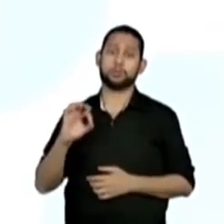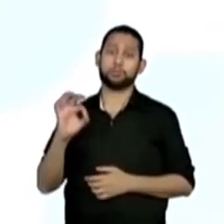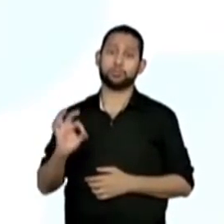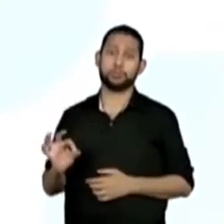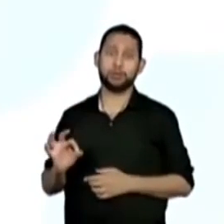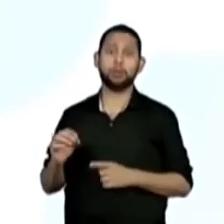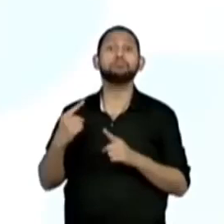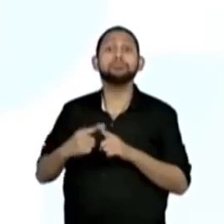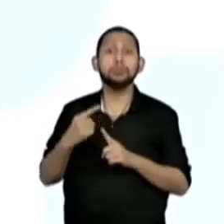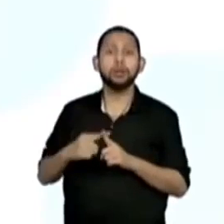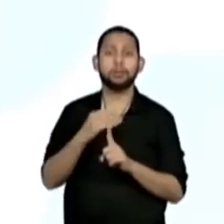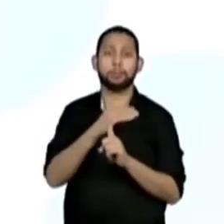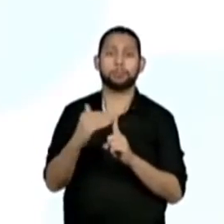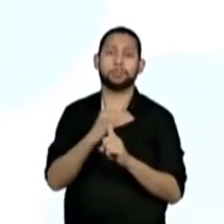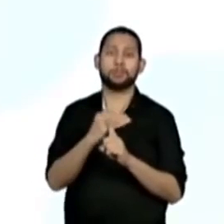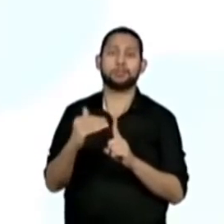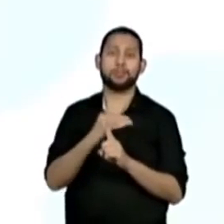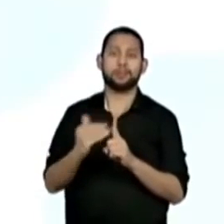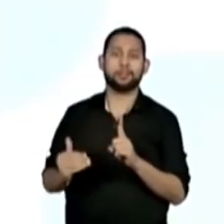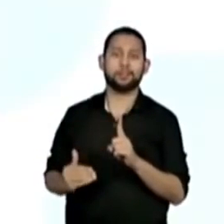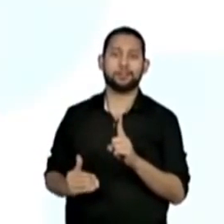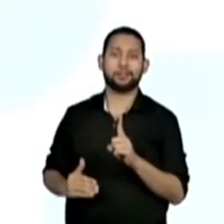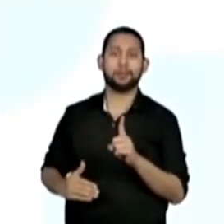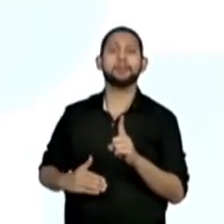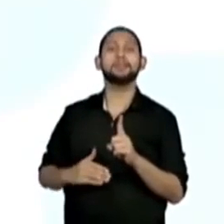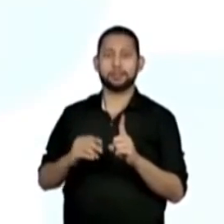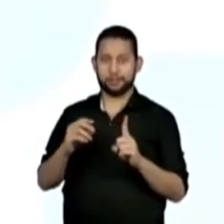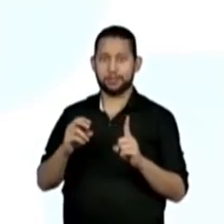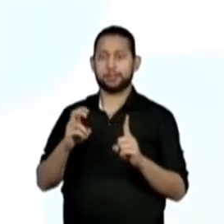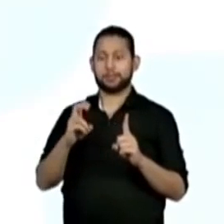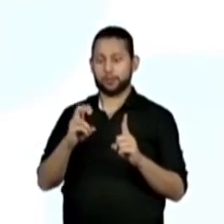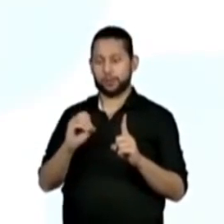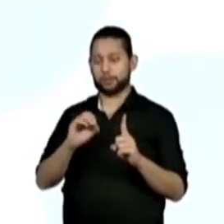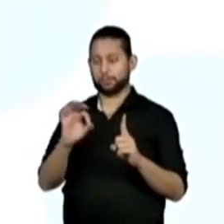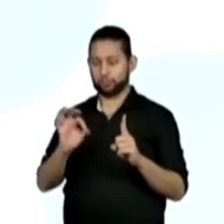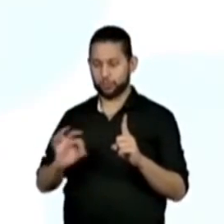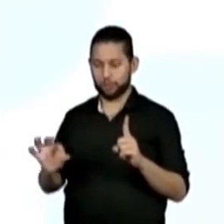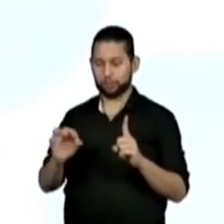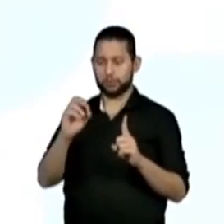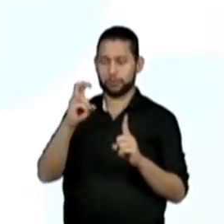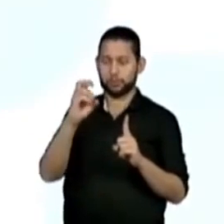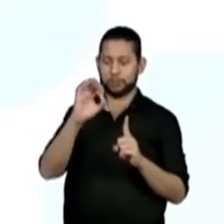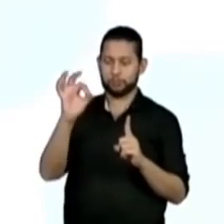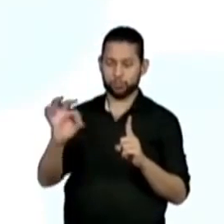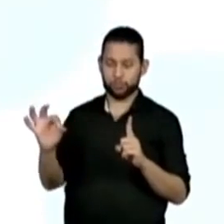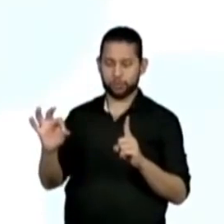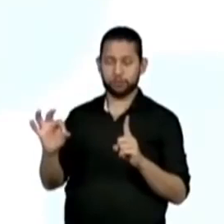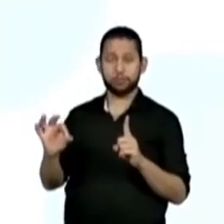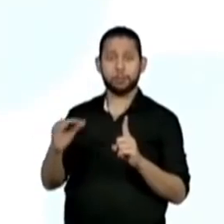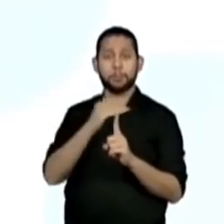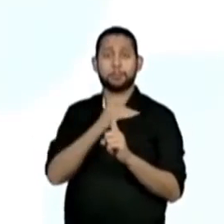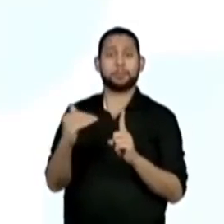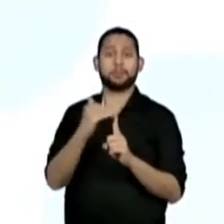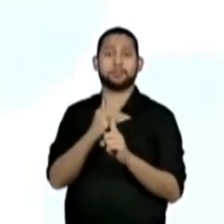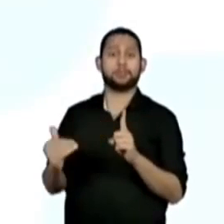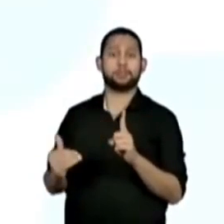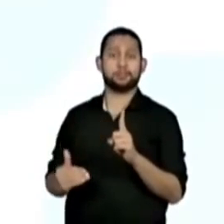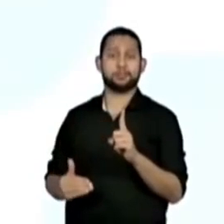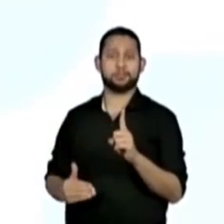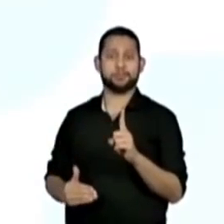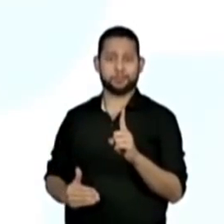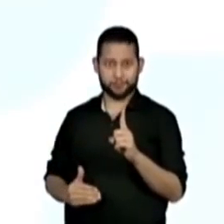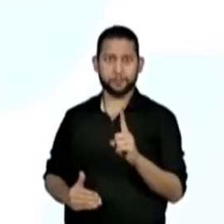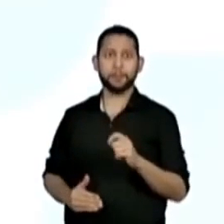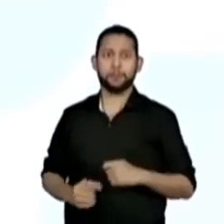50% não é então eu vou dividir por 2 100 divido por 2 vou ter aqui então